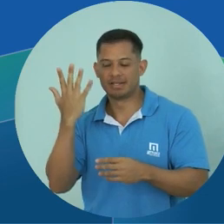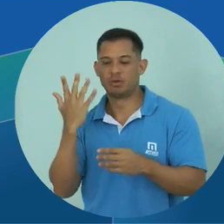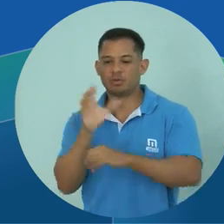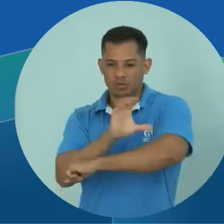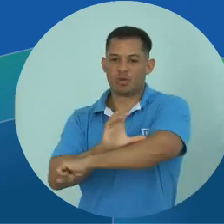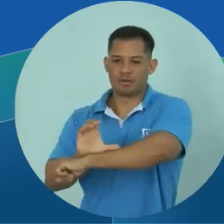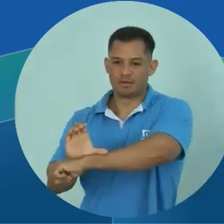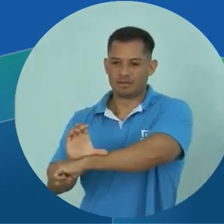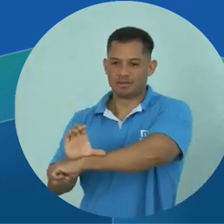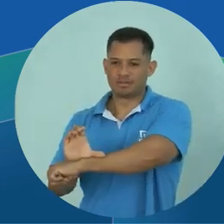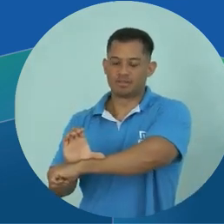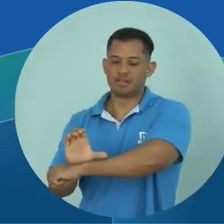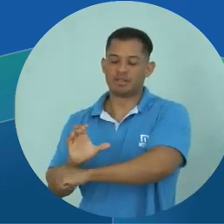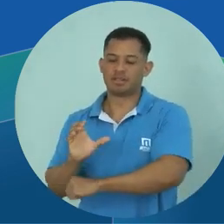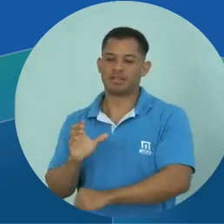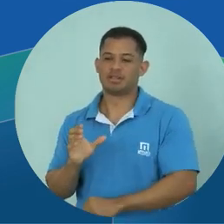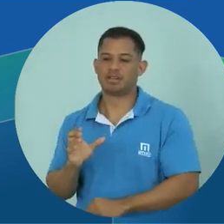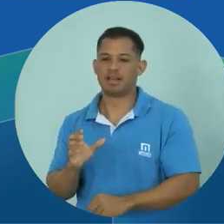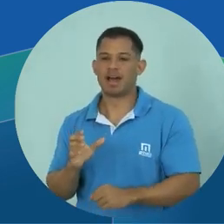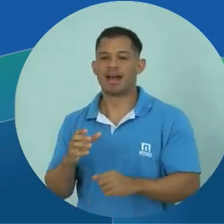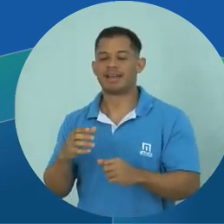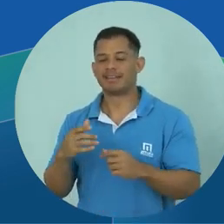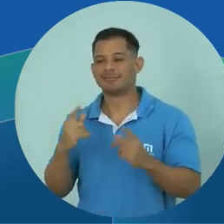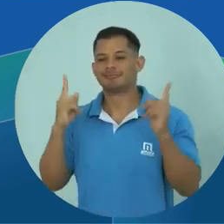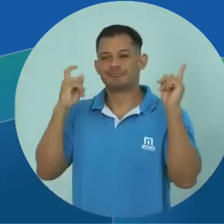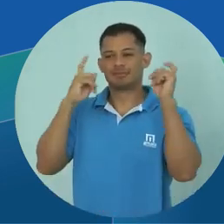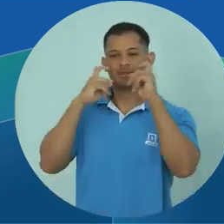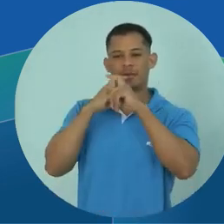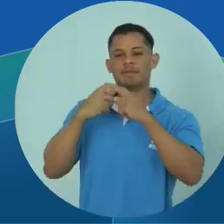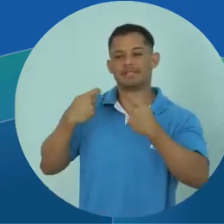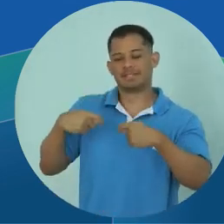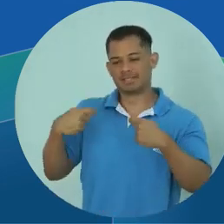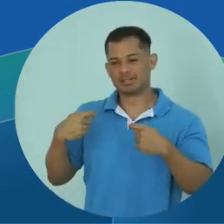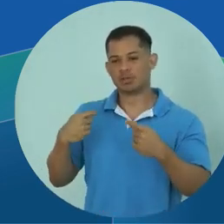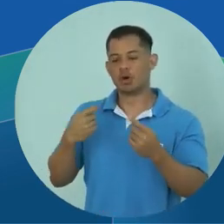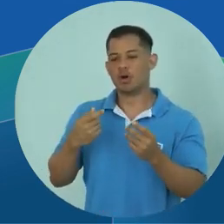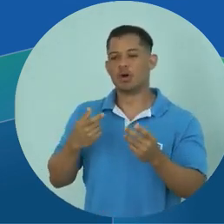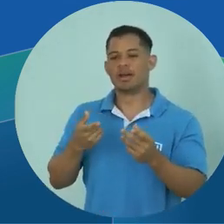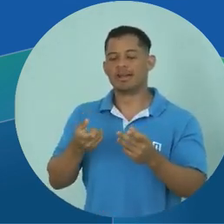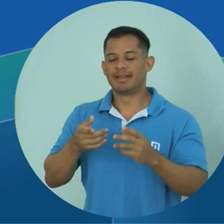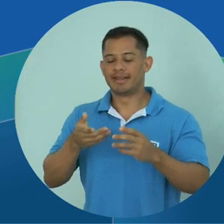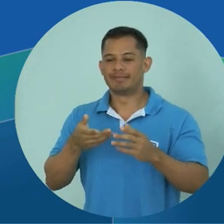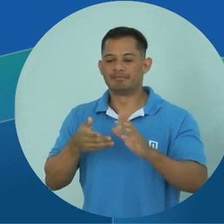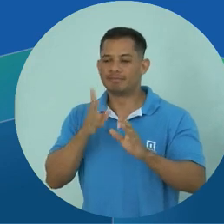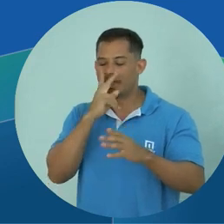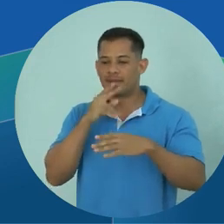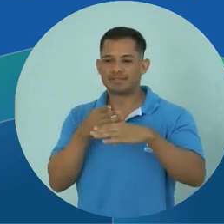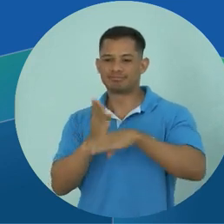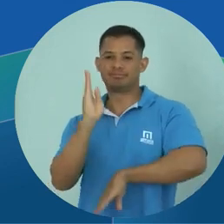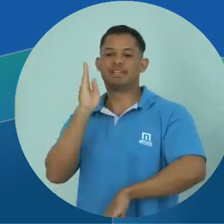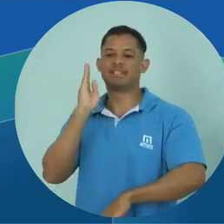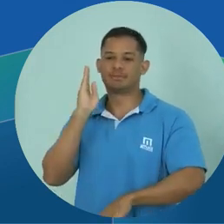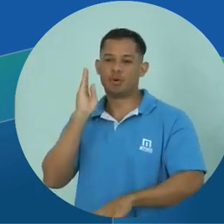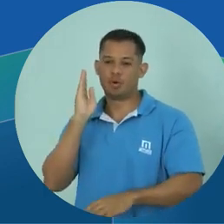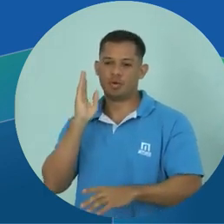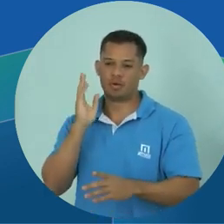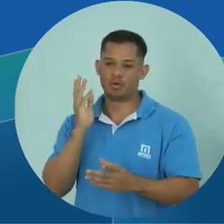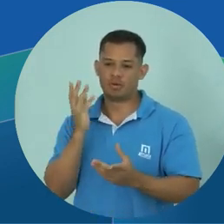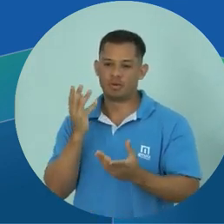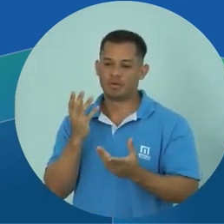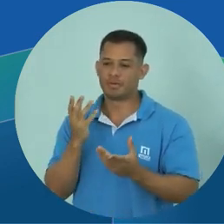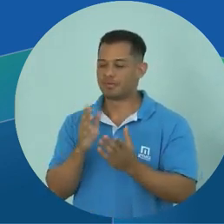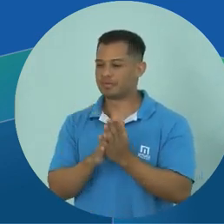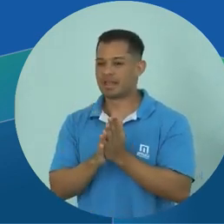que ir transpondo ao longo da obra. E aí, agora, como os principais desafios, a gente vai passar